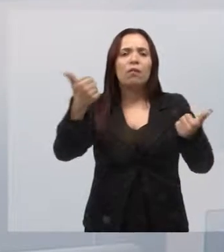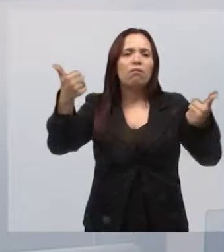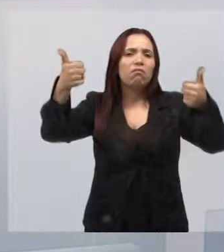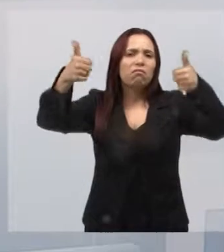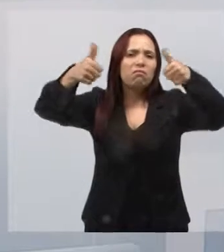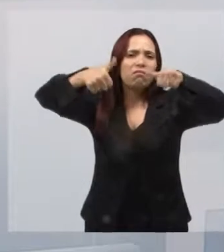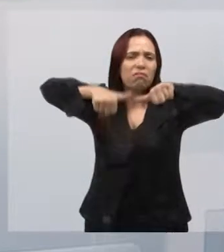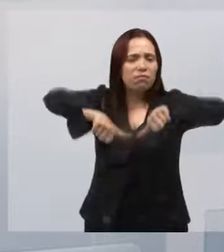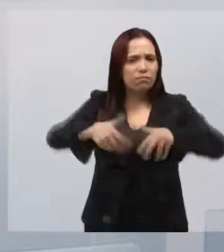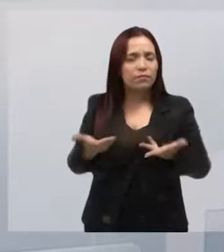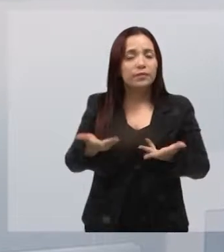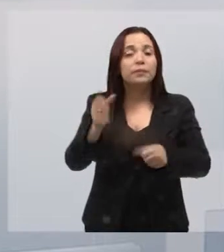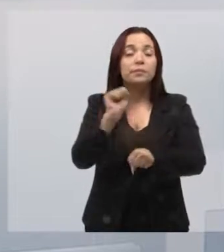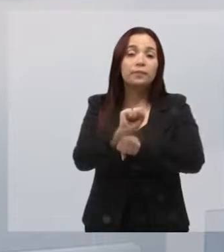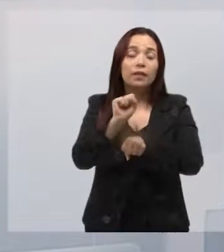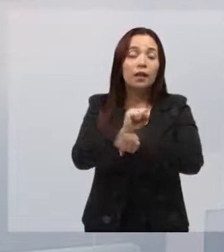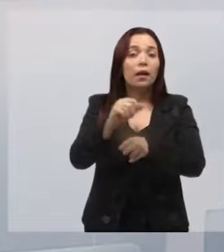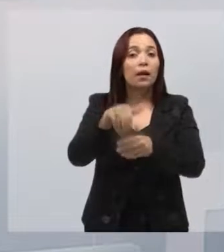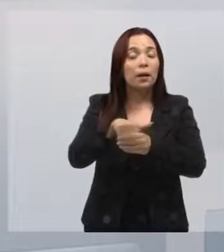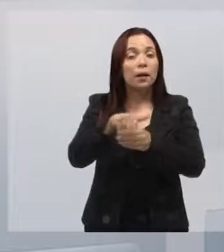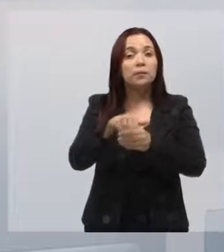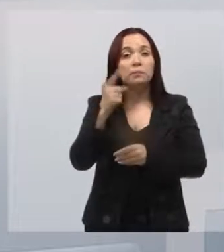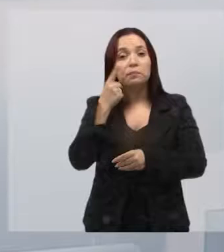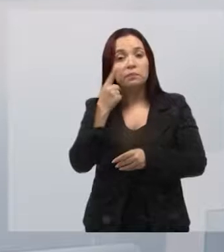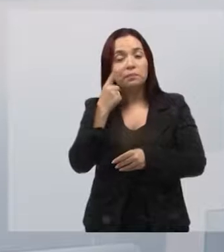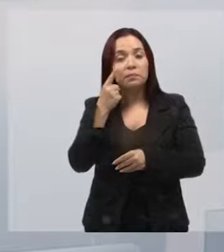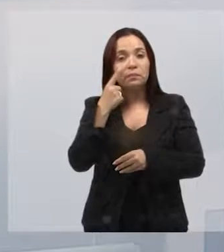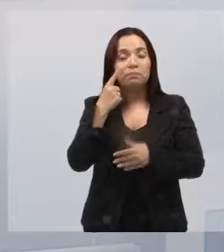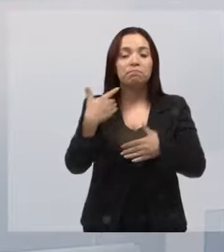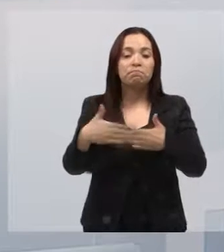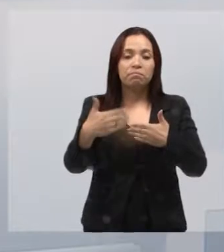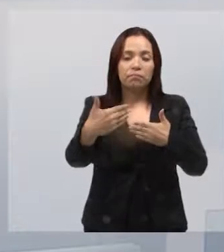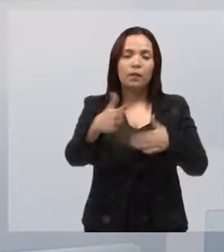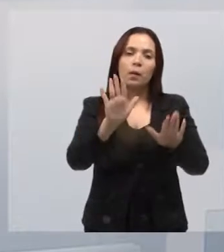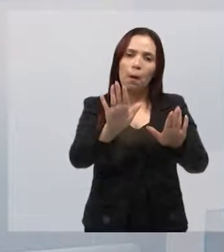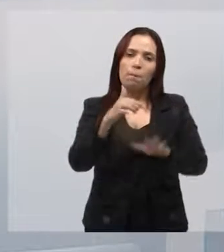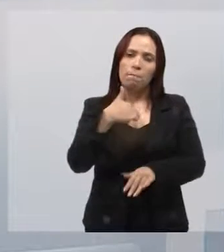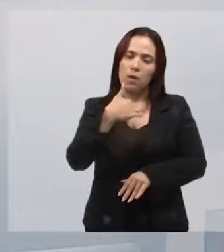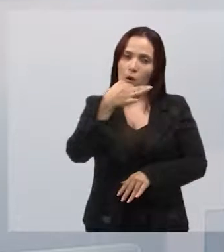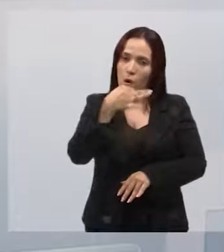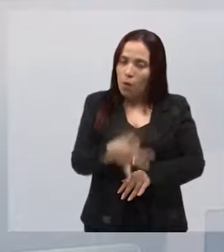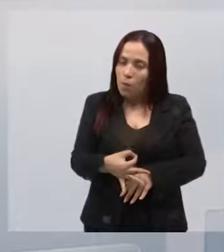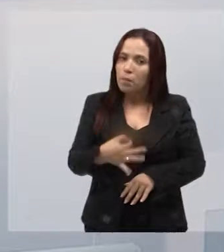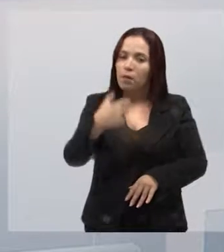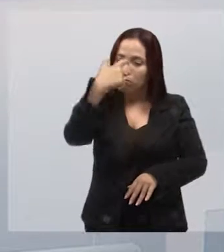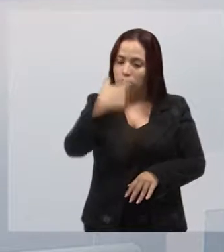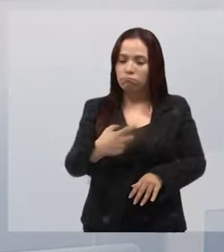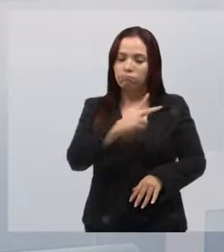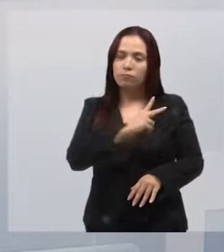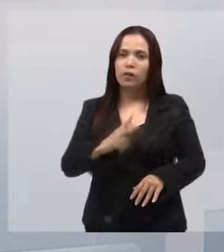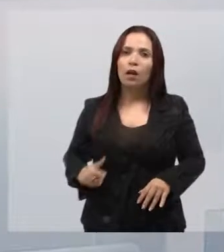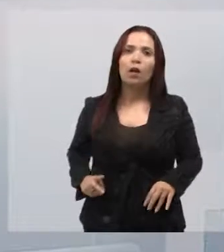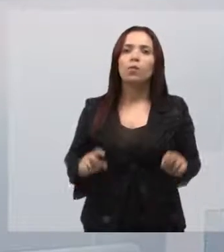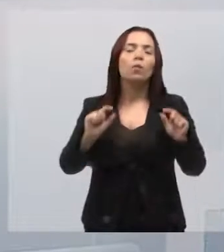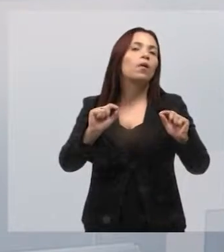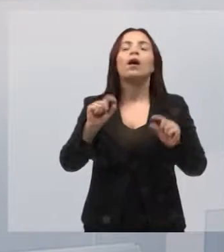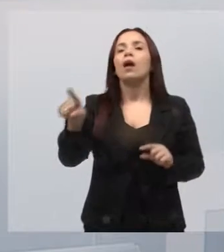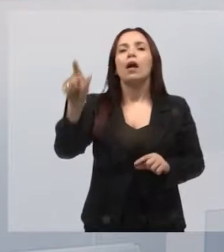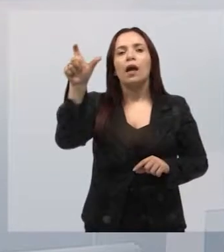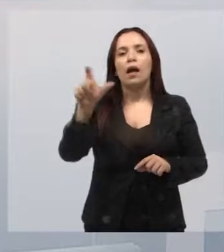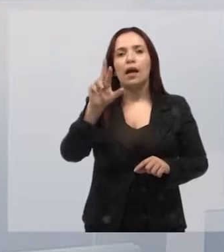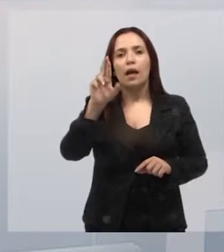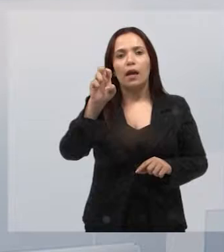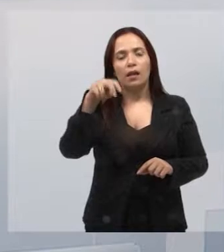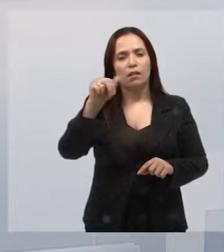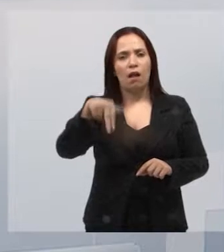aguardar que eleição é eleição. É verdade. Você já participou para a gente poder ver. Agora, a minha opinião vereador Marcelo Lemos, que o Renan é um